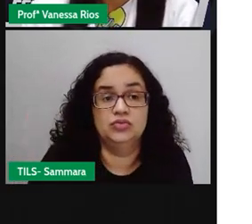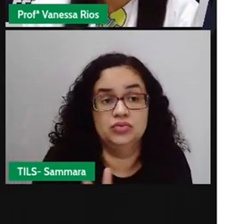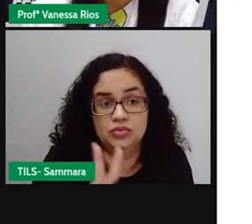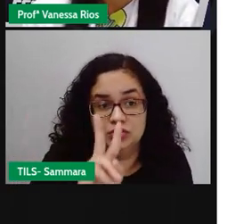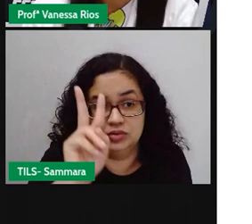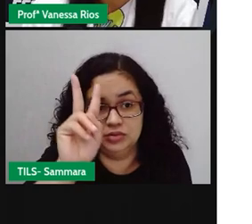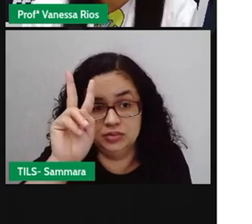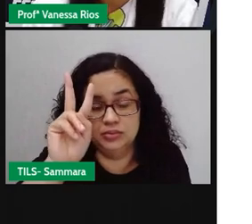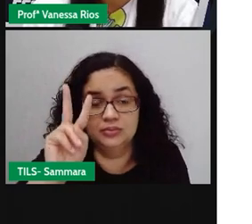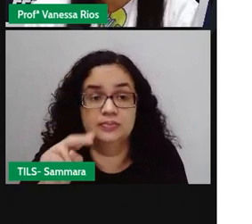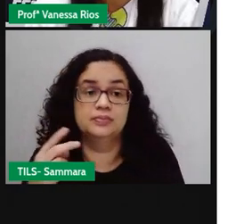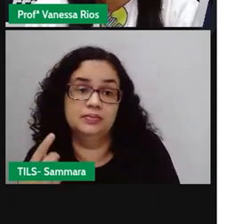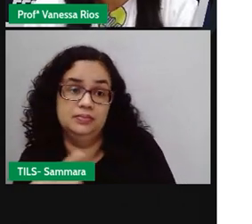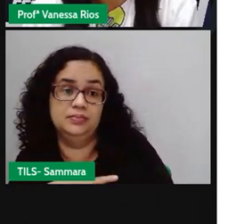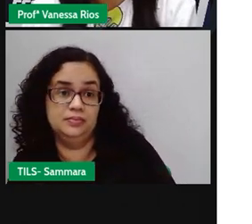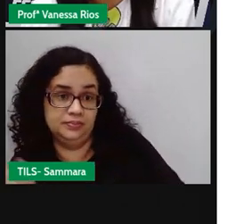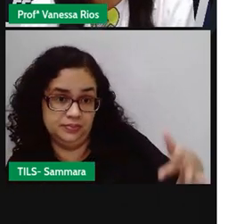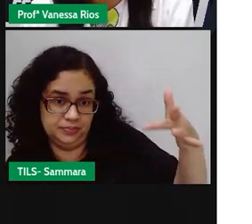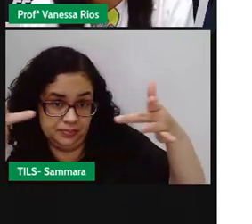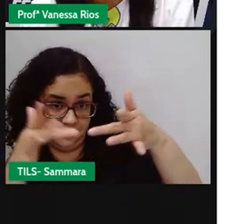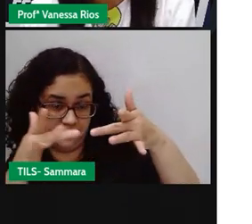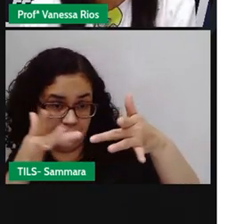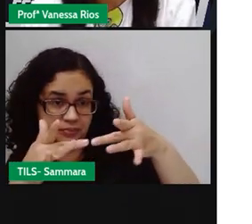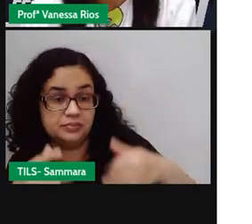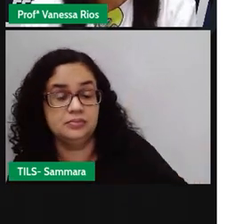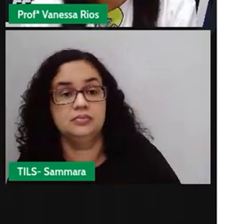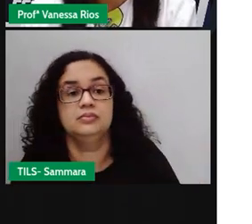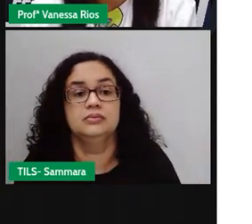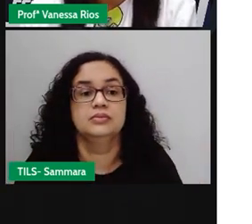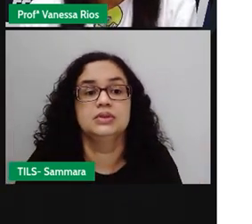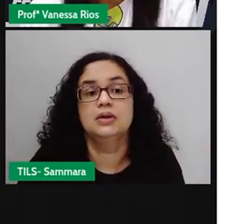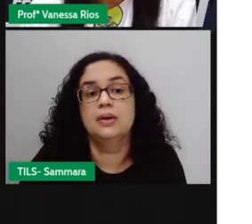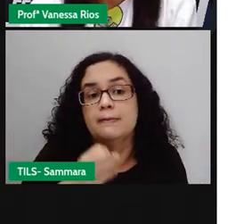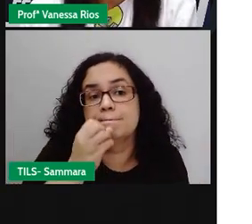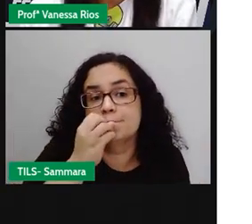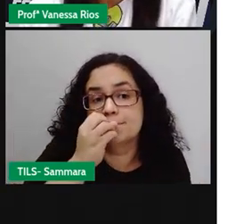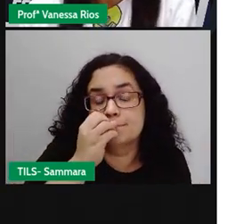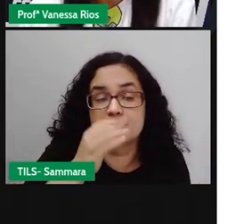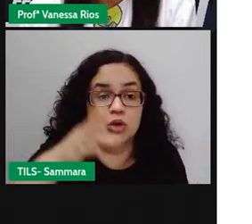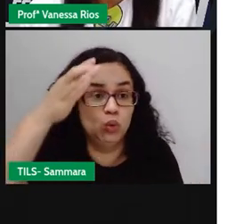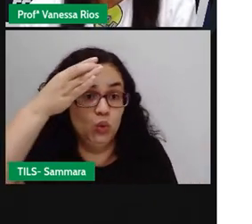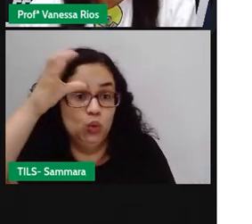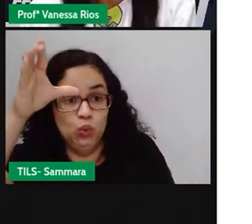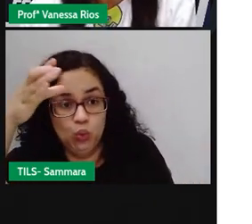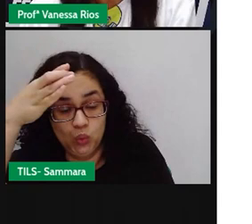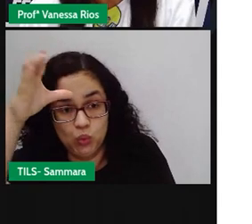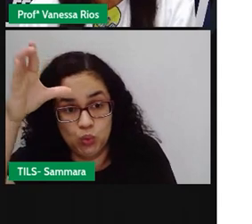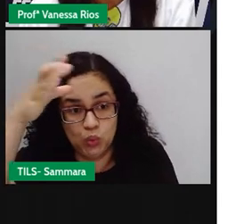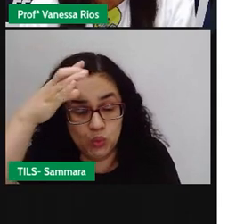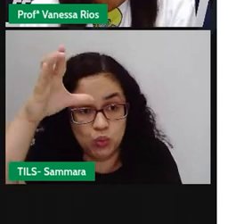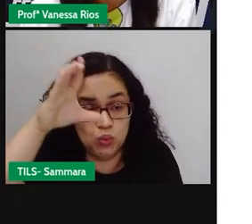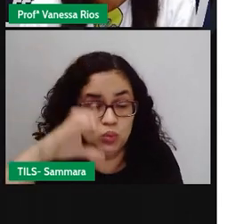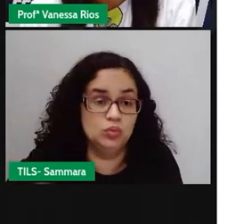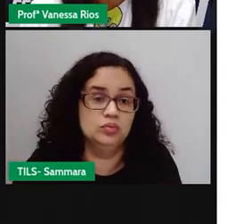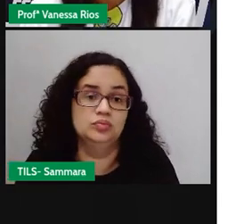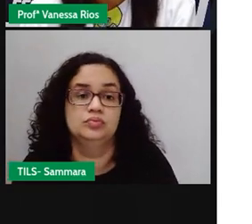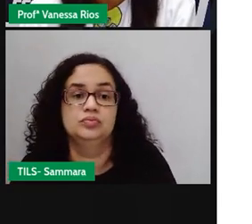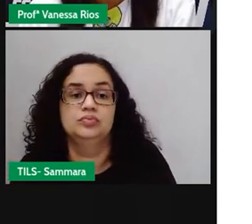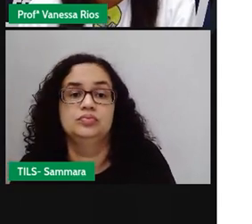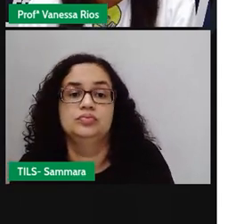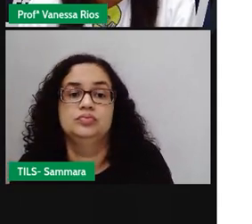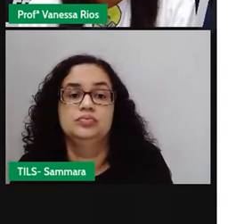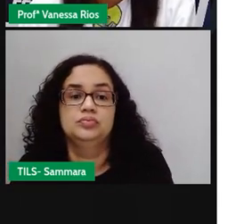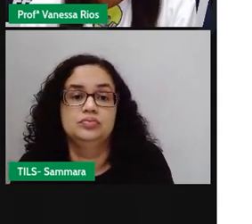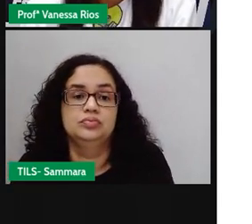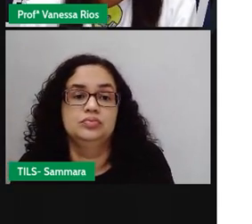é valorizado, estão relacionados aí aos bens, culturais, ao patrimônio cultural.